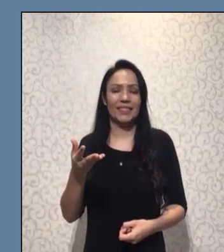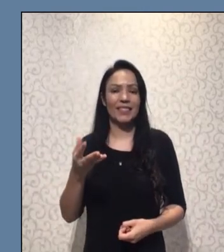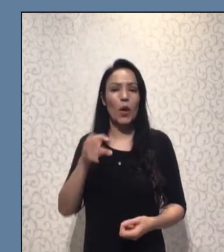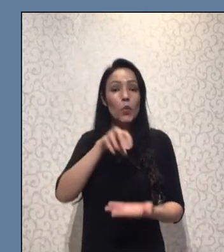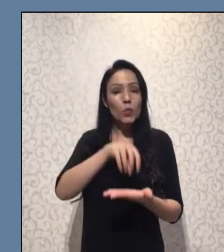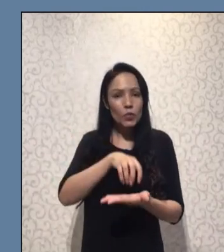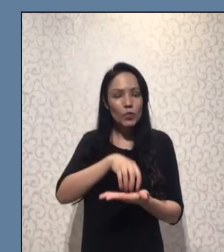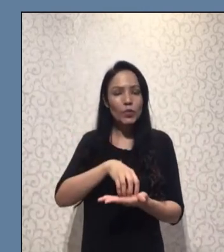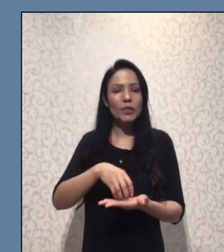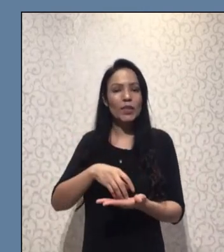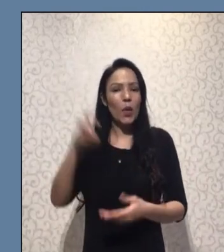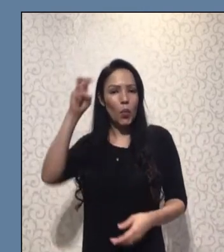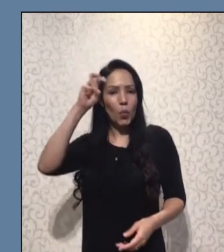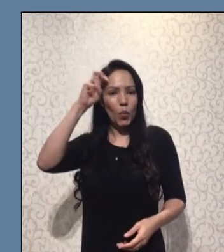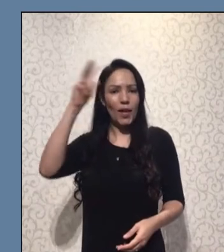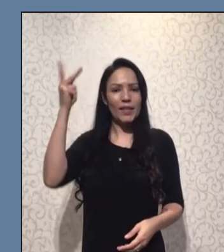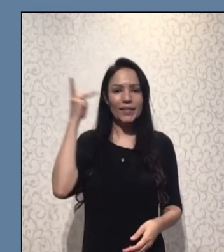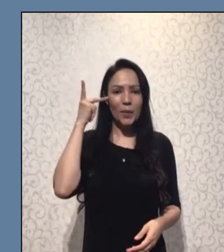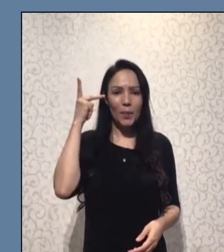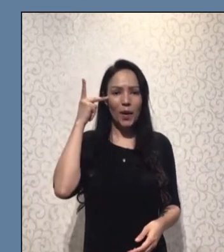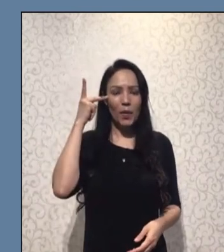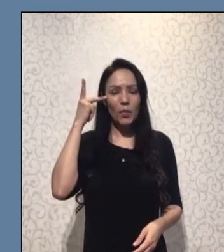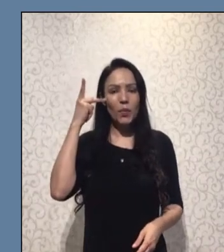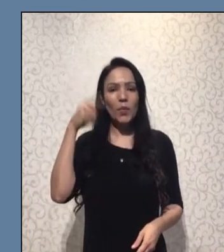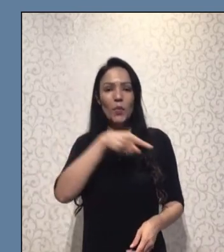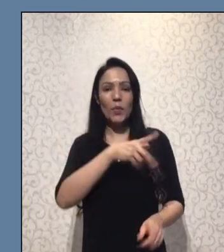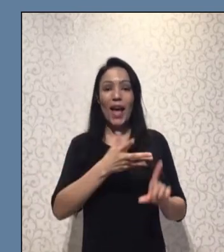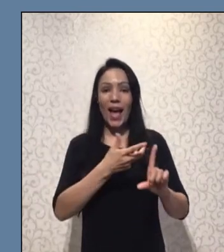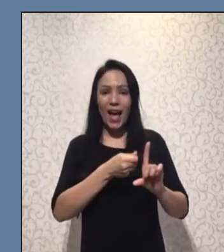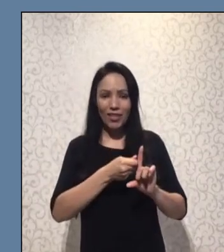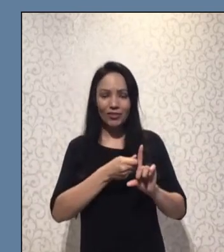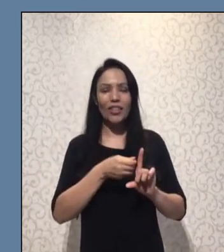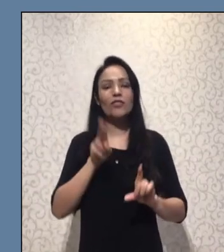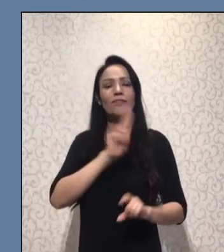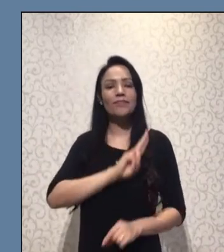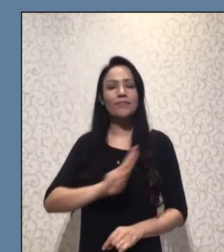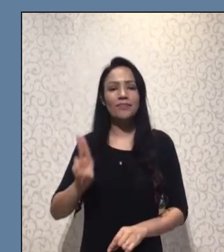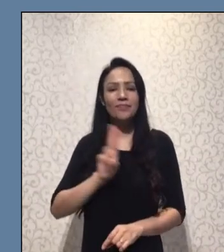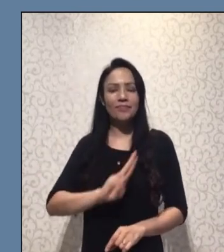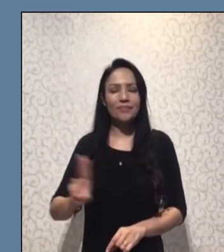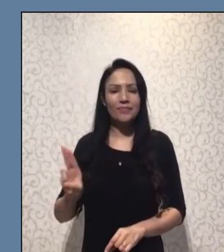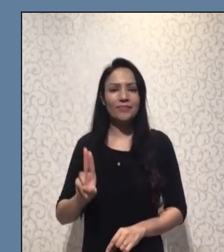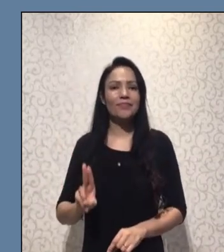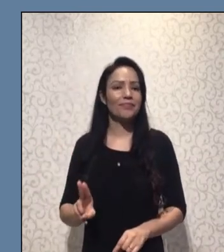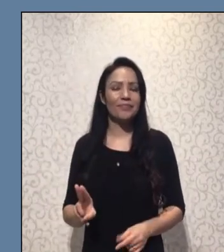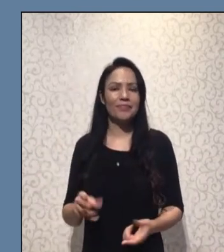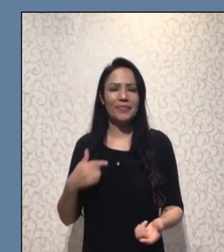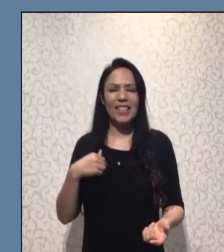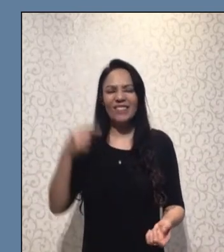Paulo essa obra que se chama... Eu sou péssimo, que são